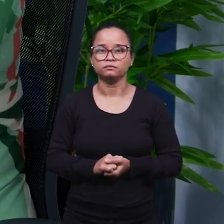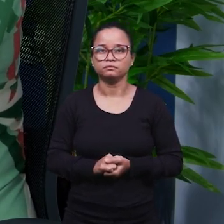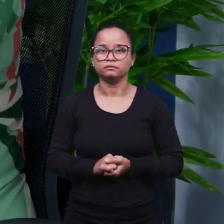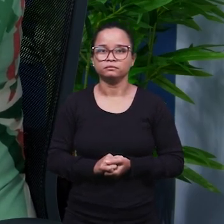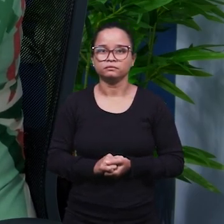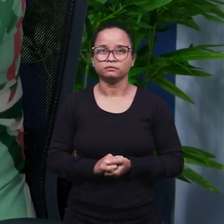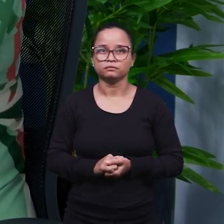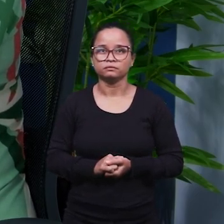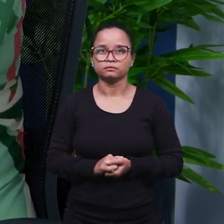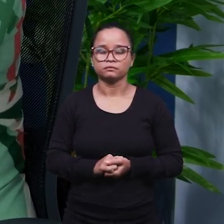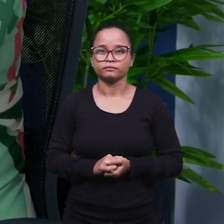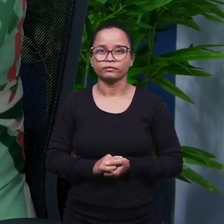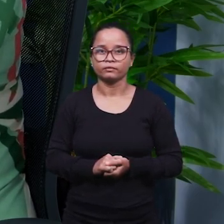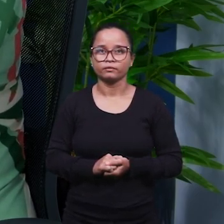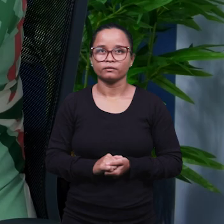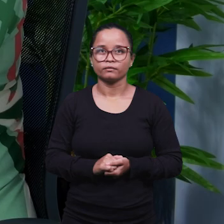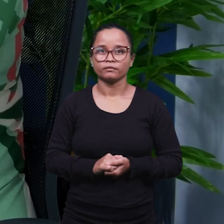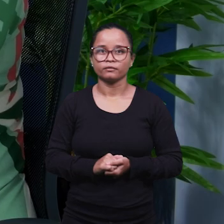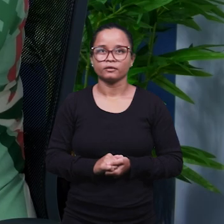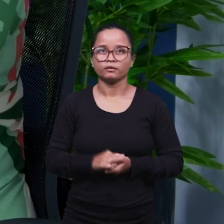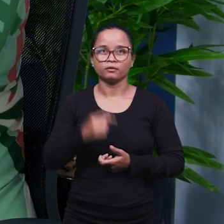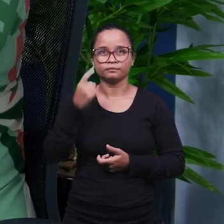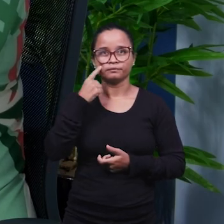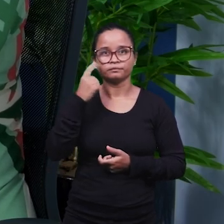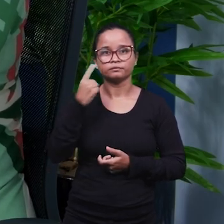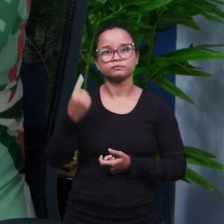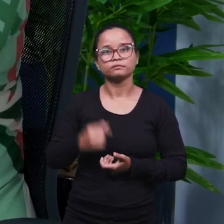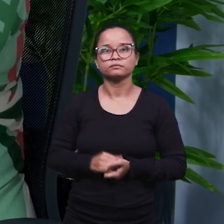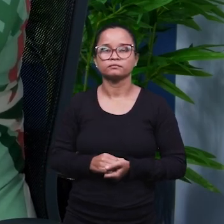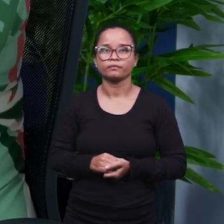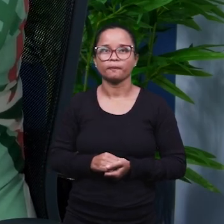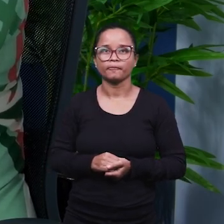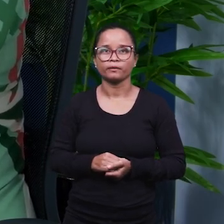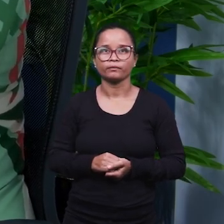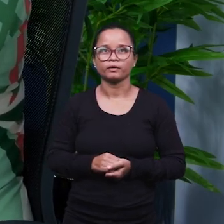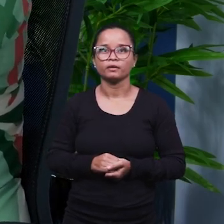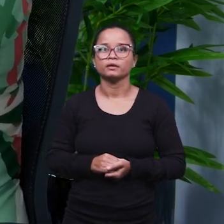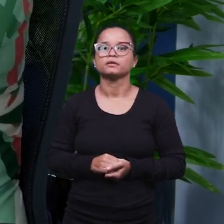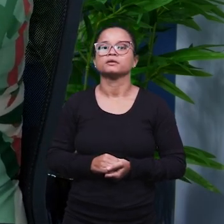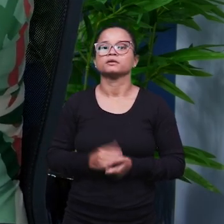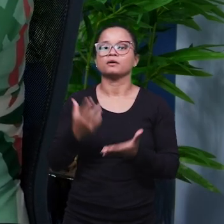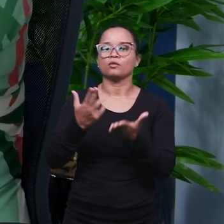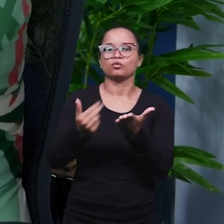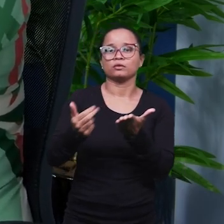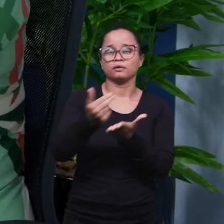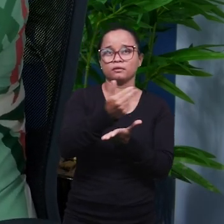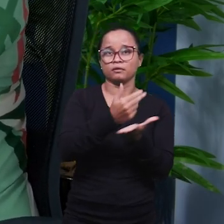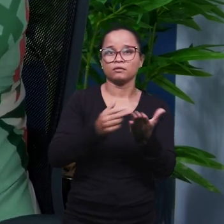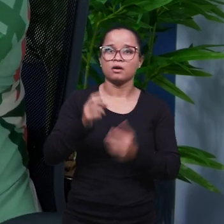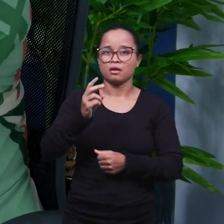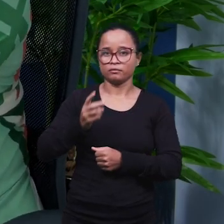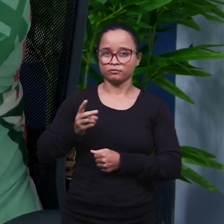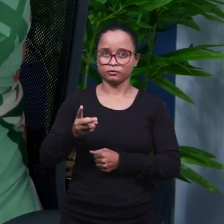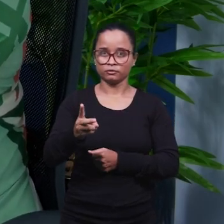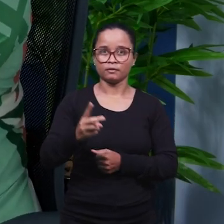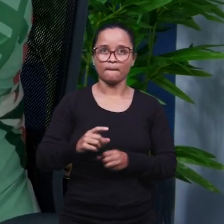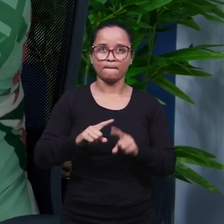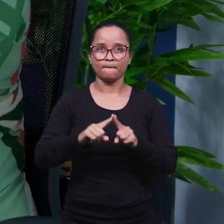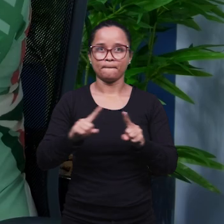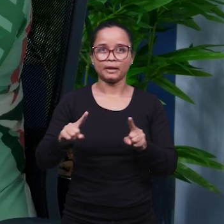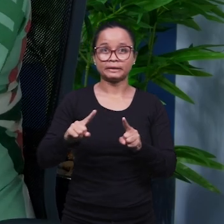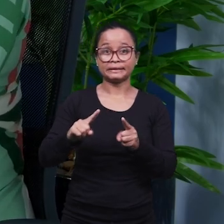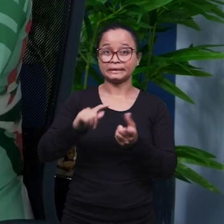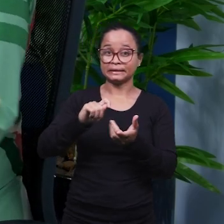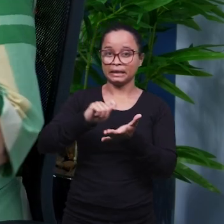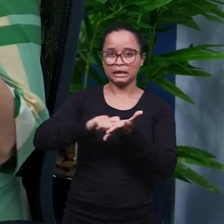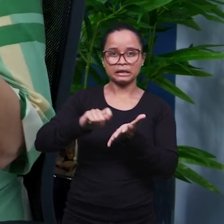Esse. Então, aqui nível 2 para vocês verem. Olha, então é o mesmo desenho, mas sem nenhum